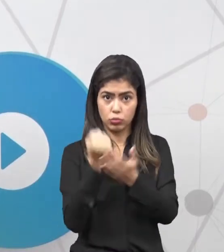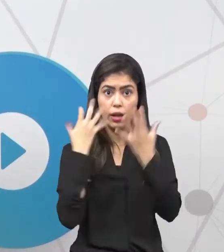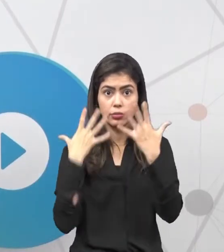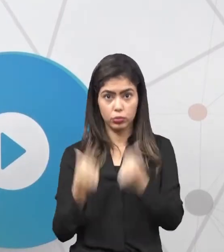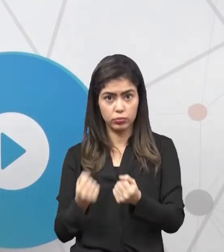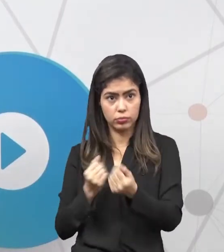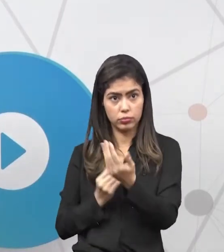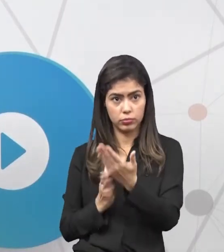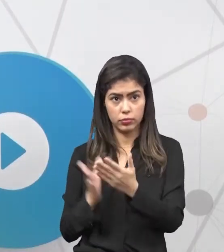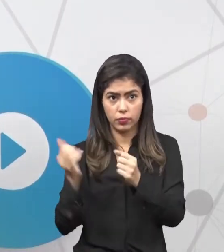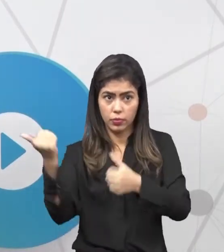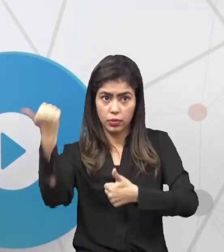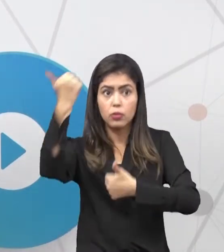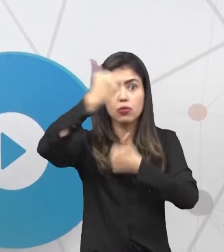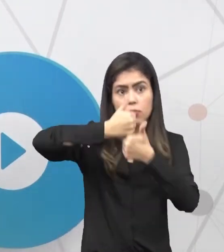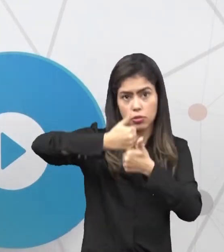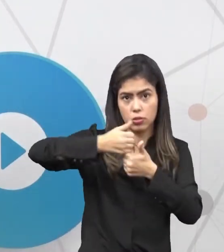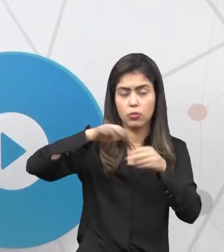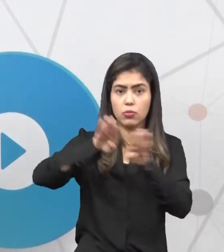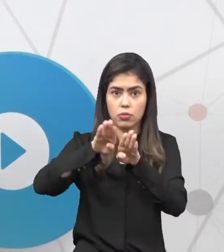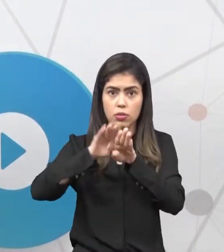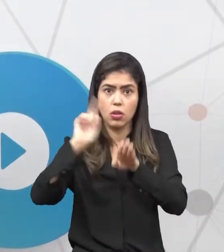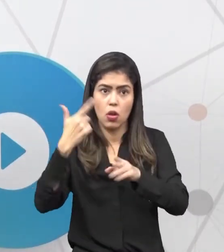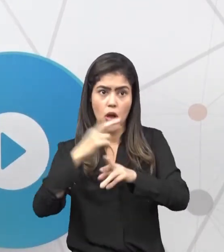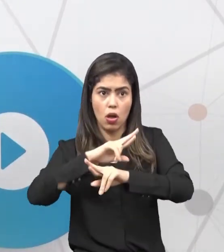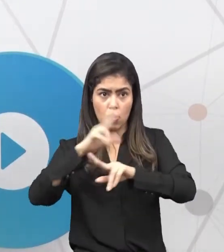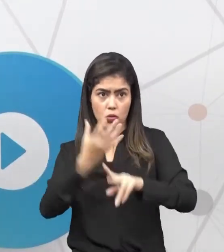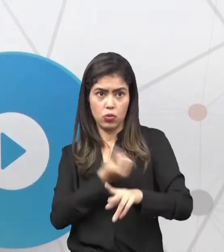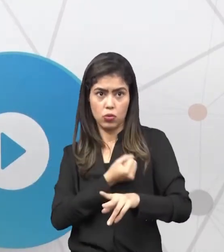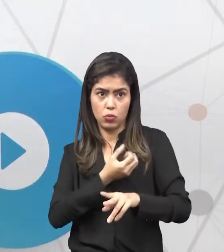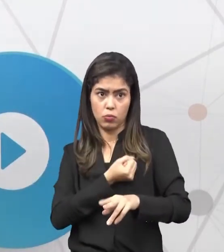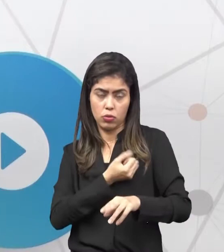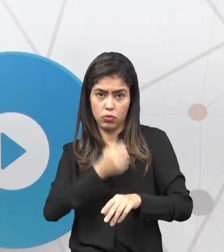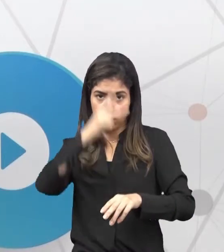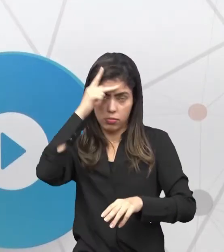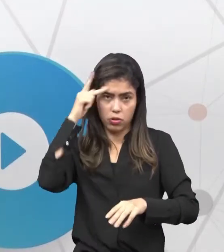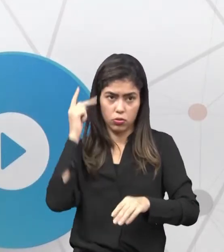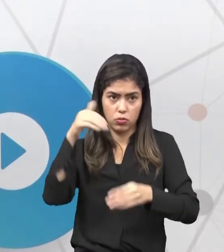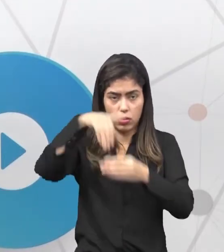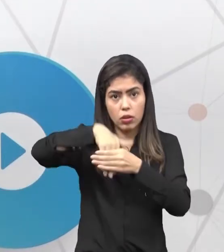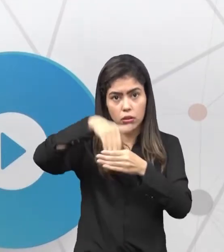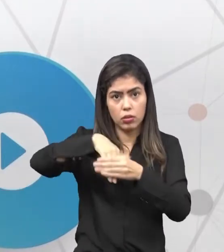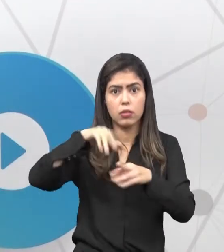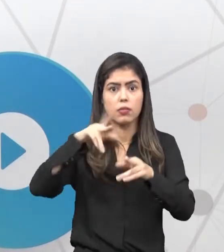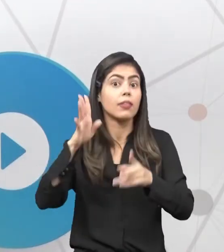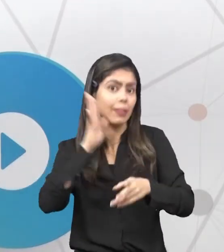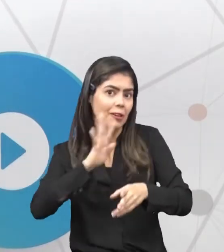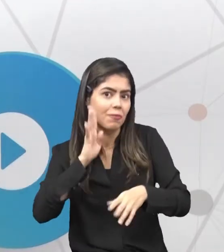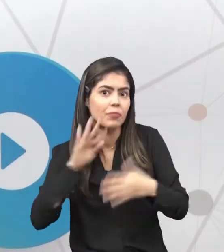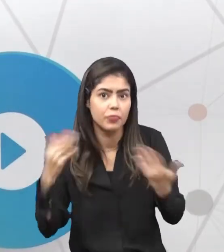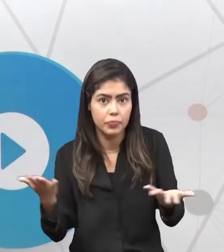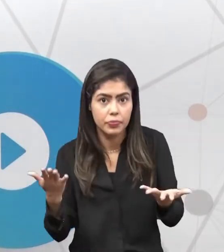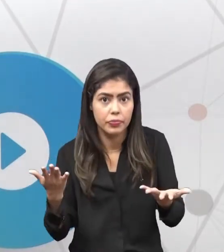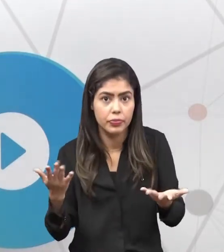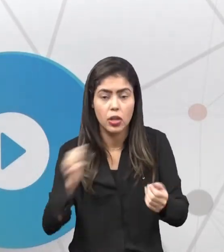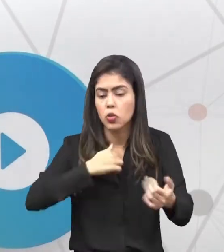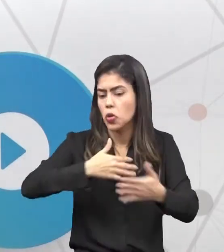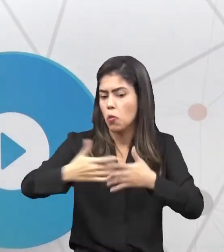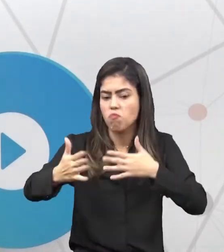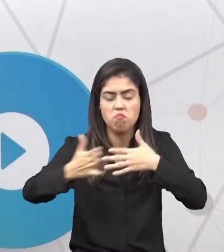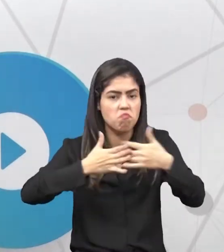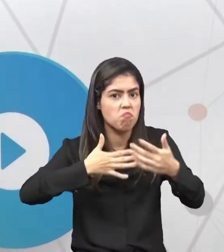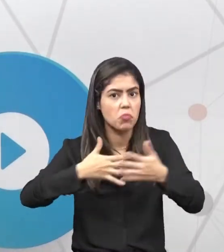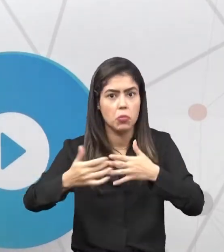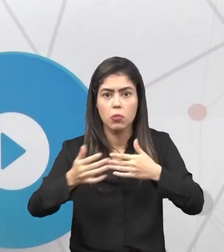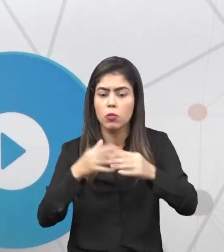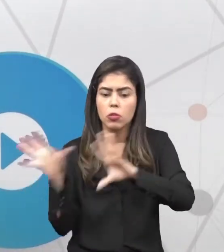assume. Então, um grande número de pessoas votaram nele, ele assumiu. É legal, não importa